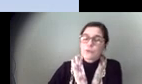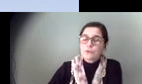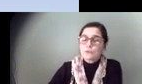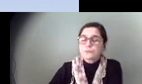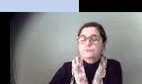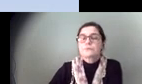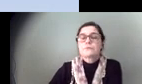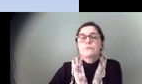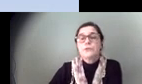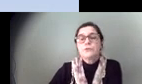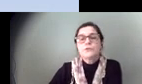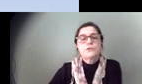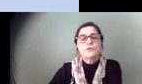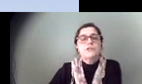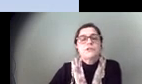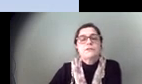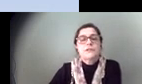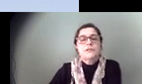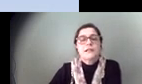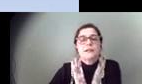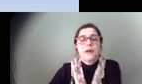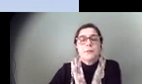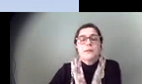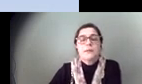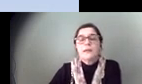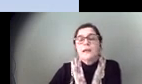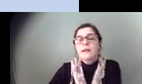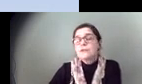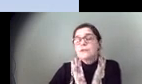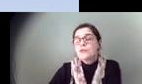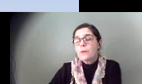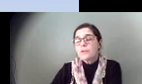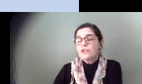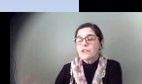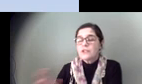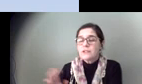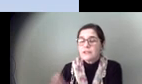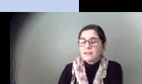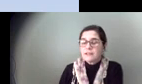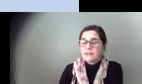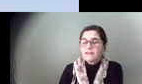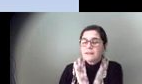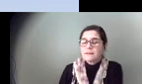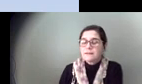no nosso percurso formativo, né, na EFAP. Então, só para a gente